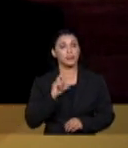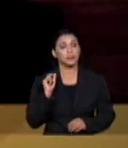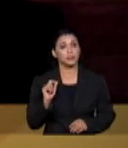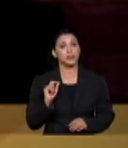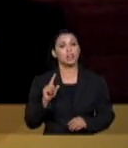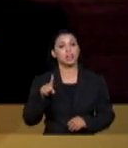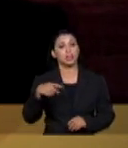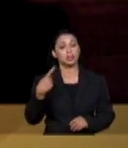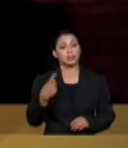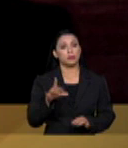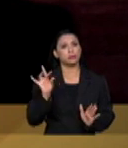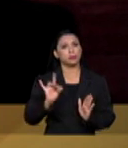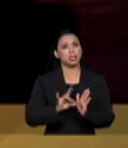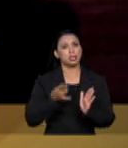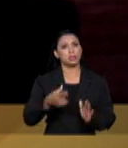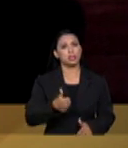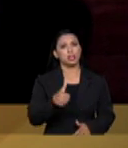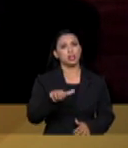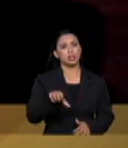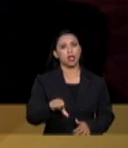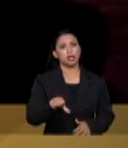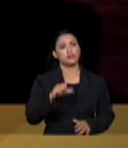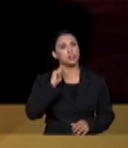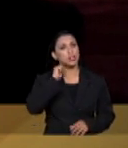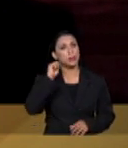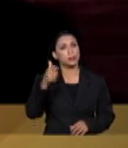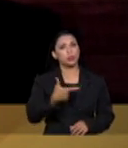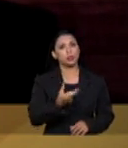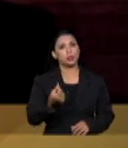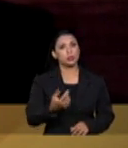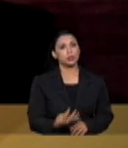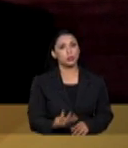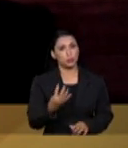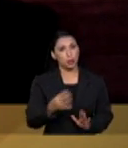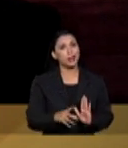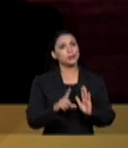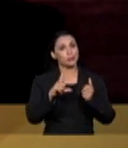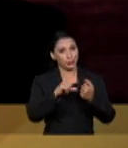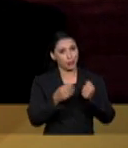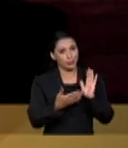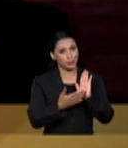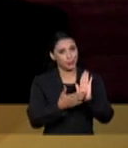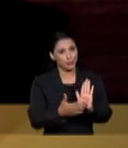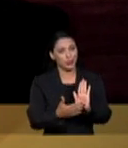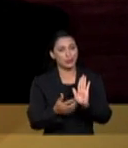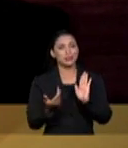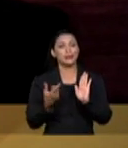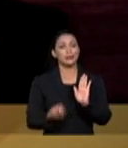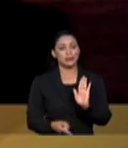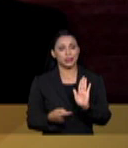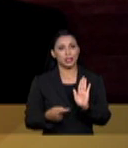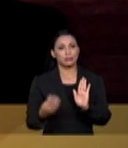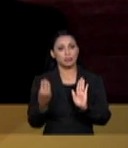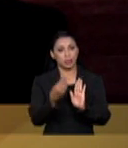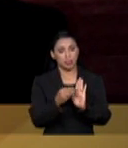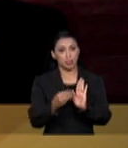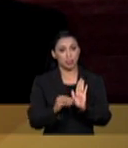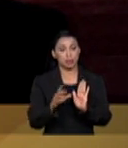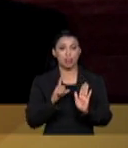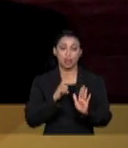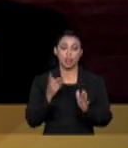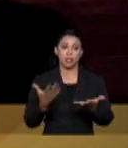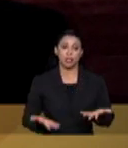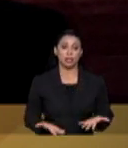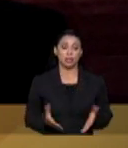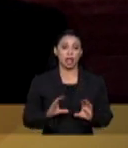em 19 abr Il de 2004 e assim prevê aquele assim ao aplicar as disposições desta